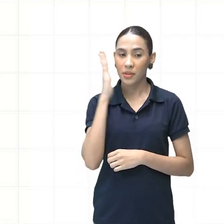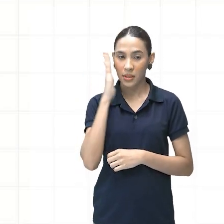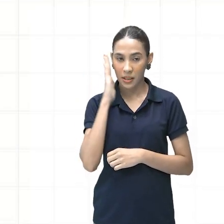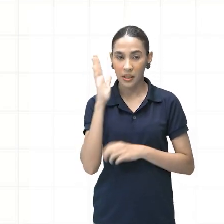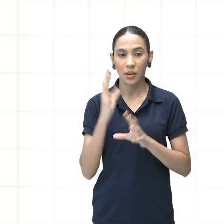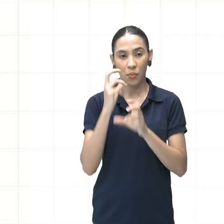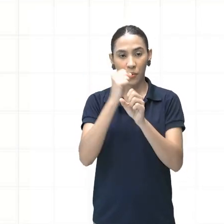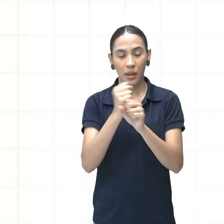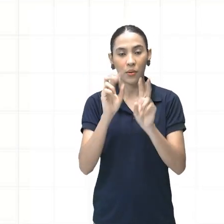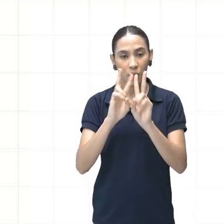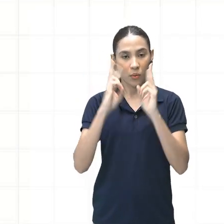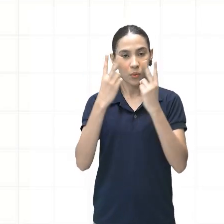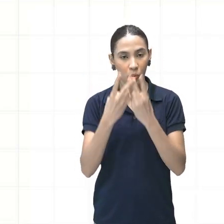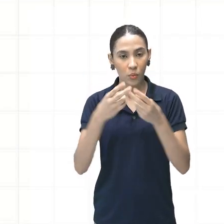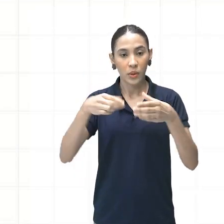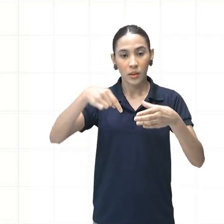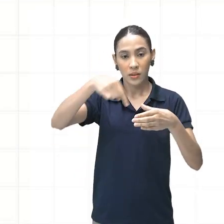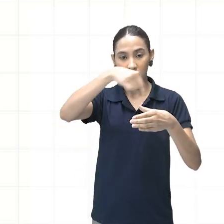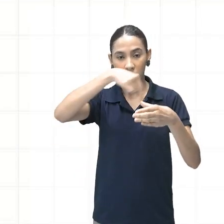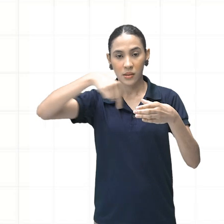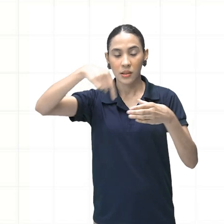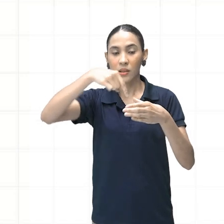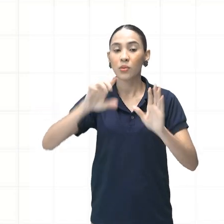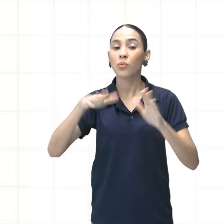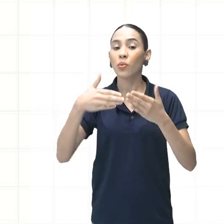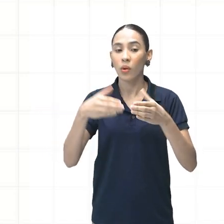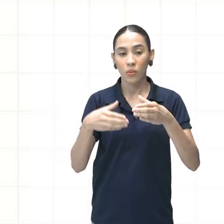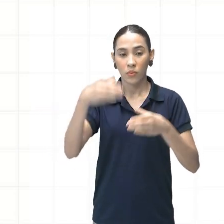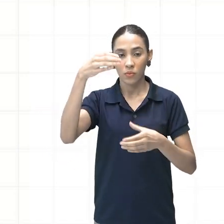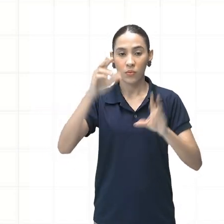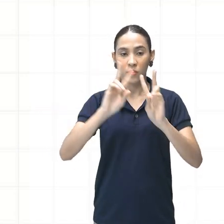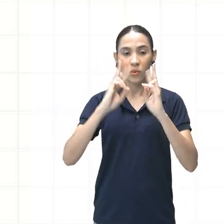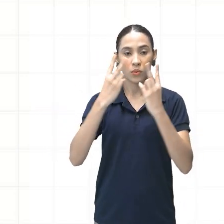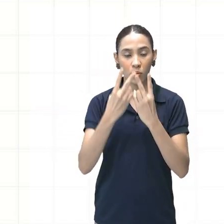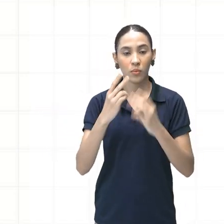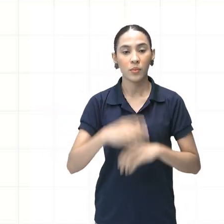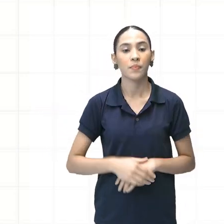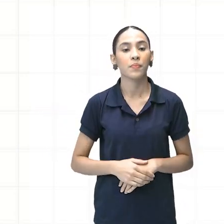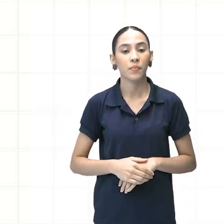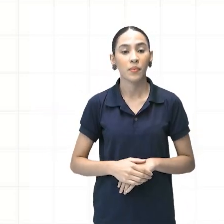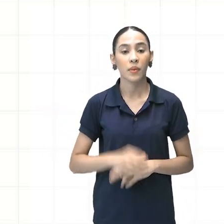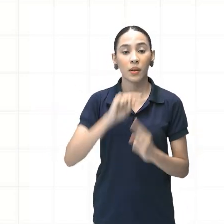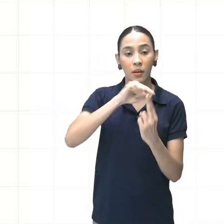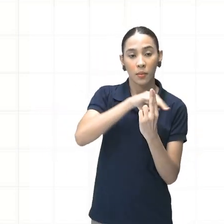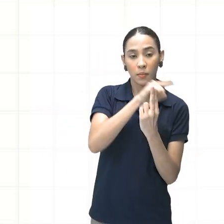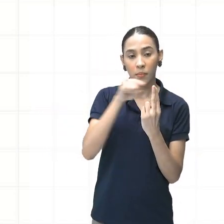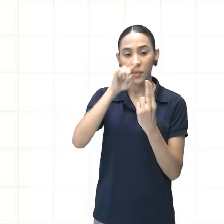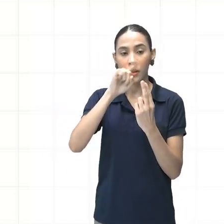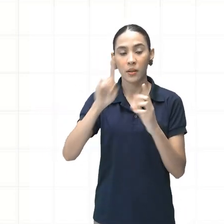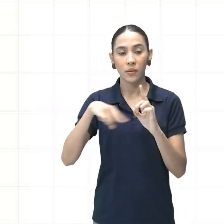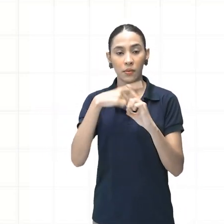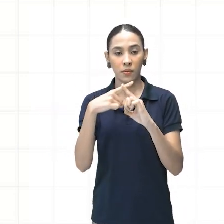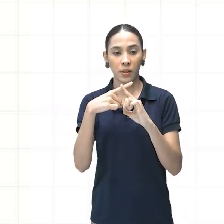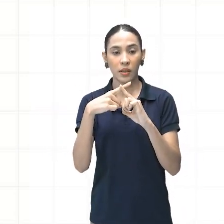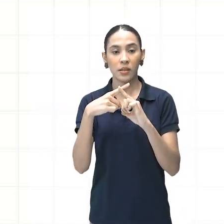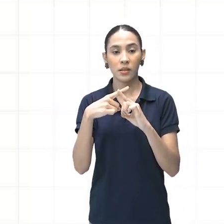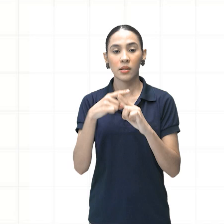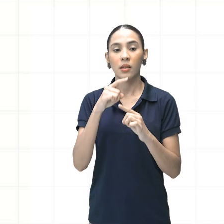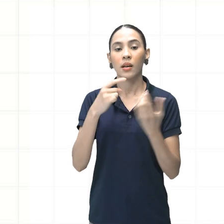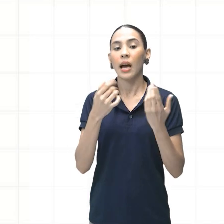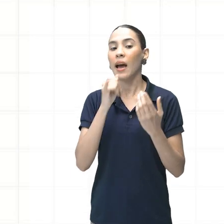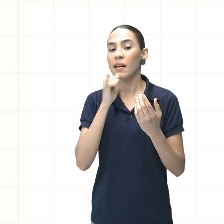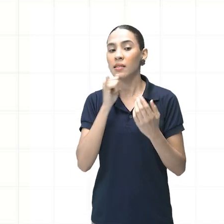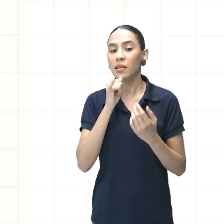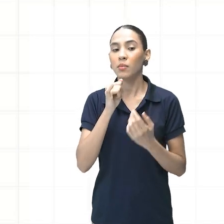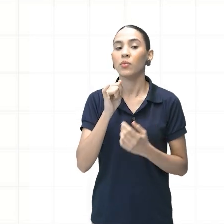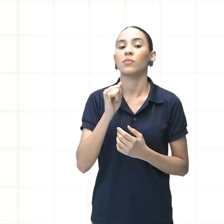o volume, né, do cilindro. Qual vai ser o volume do cilindro? O volume do cilindro vai ser π vezes o raio da base,